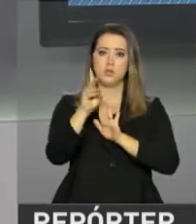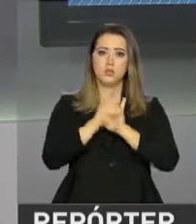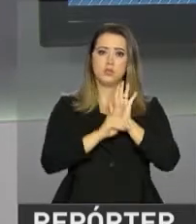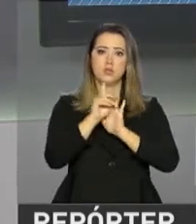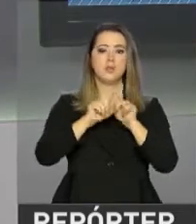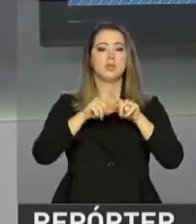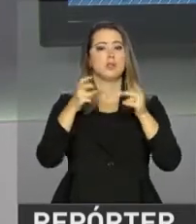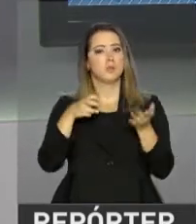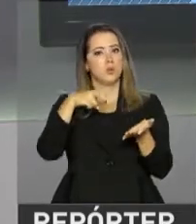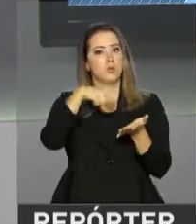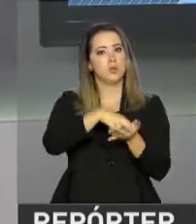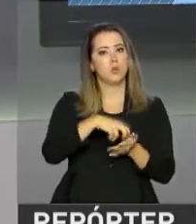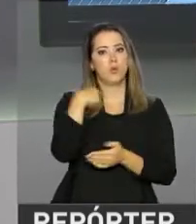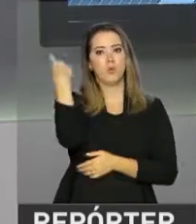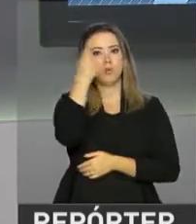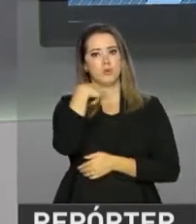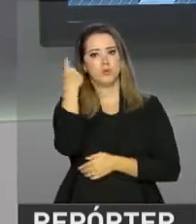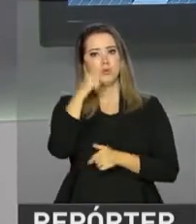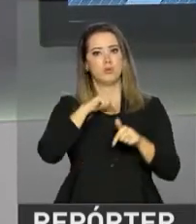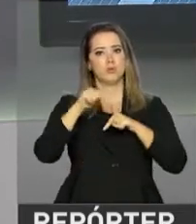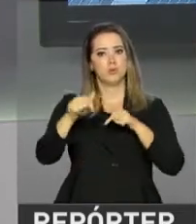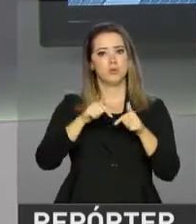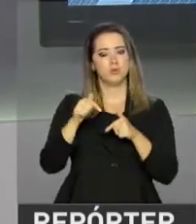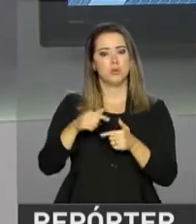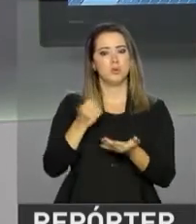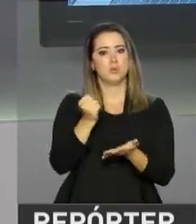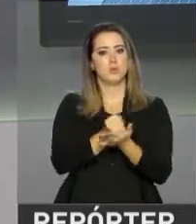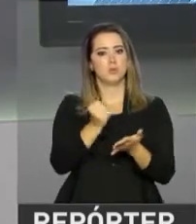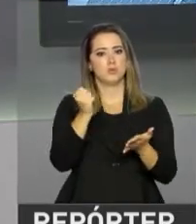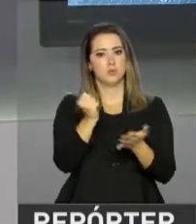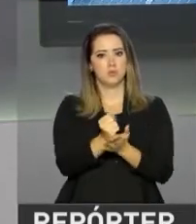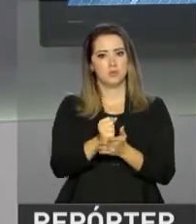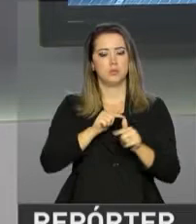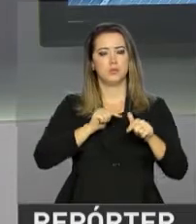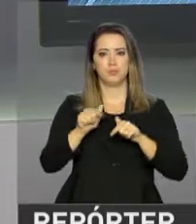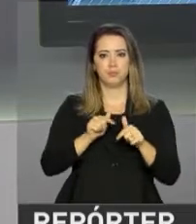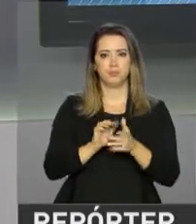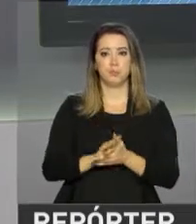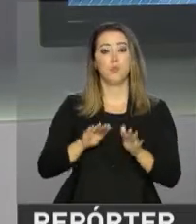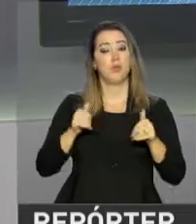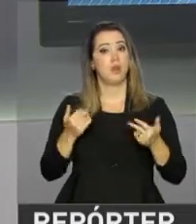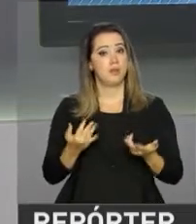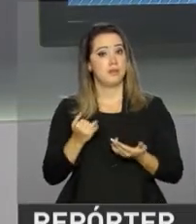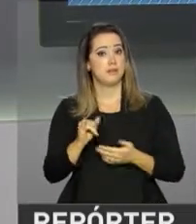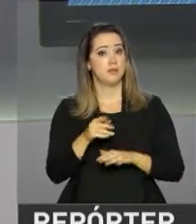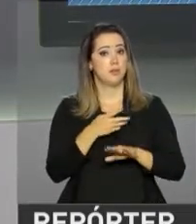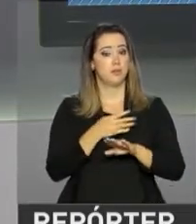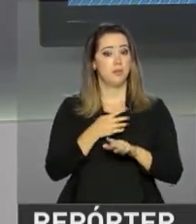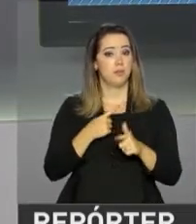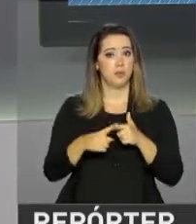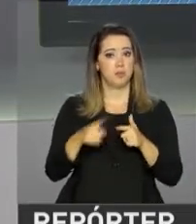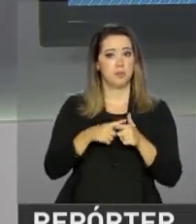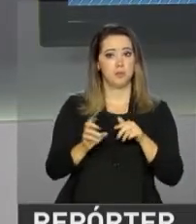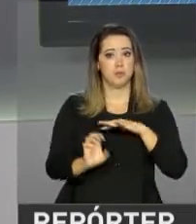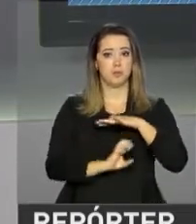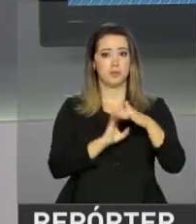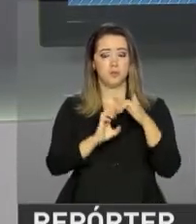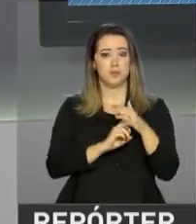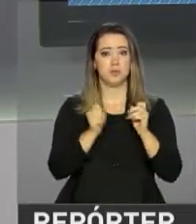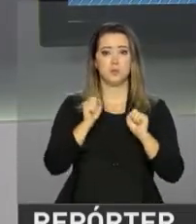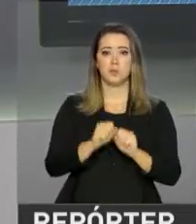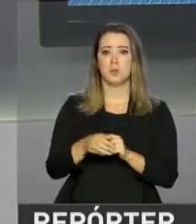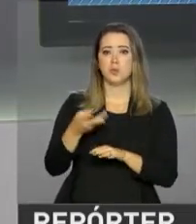deveres também como cumprir a carga horária e as funções estipulados em contrato em caso de problemas com a empresa contratante o